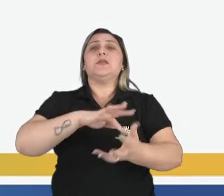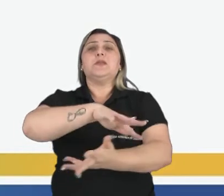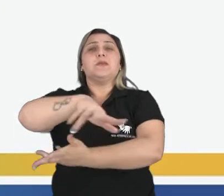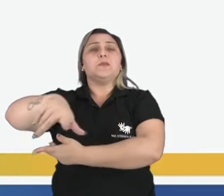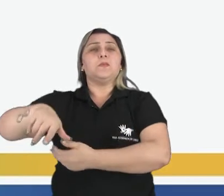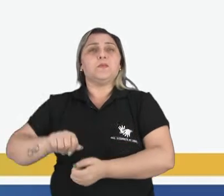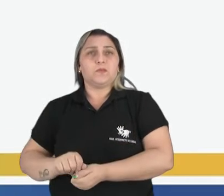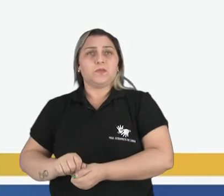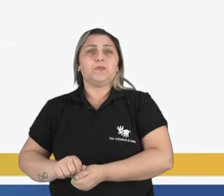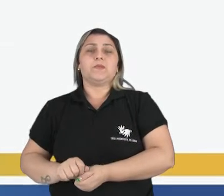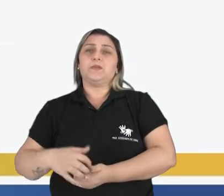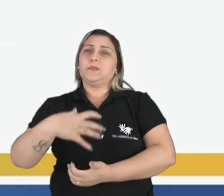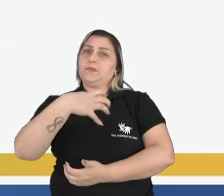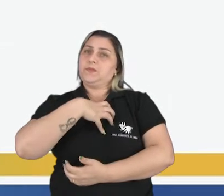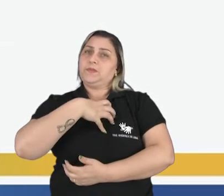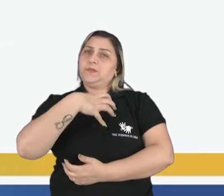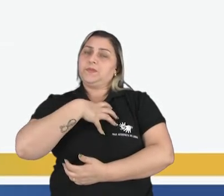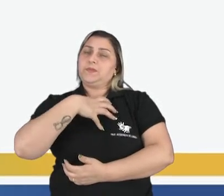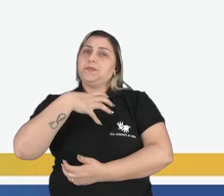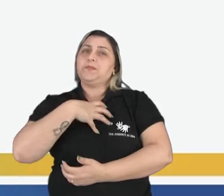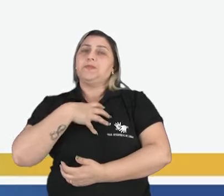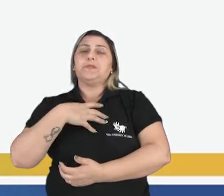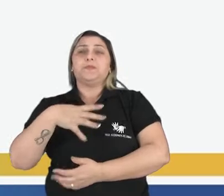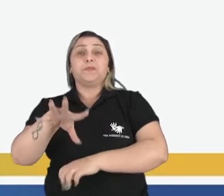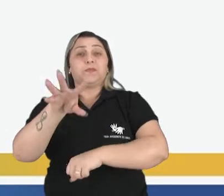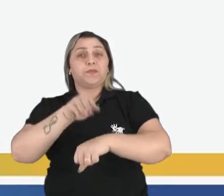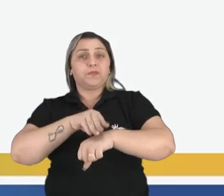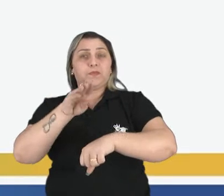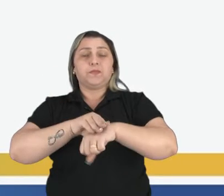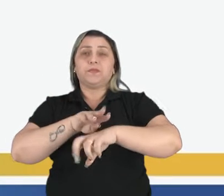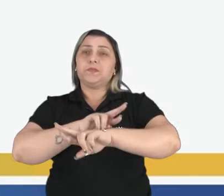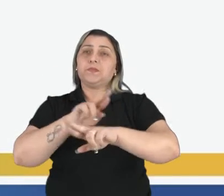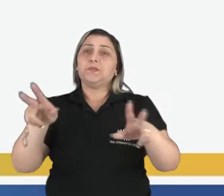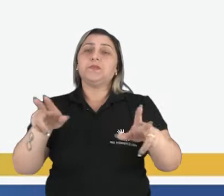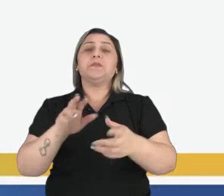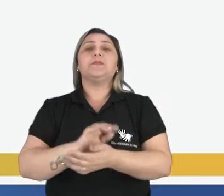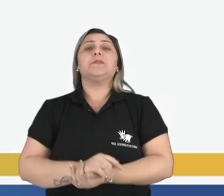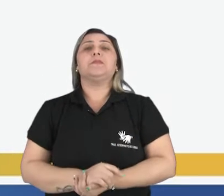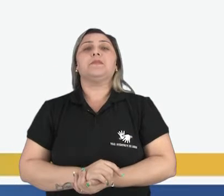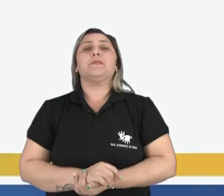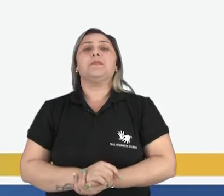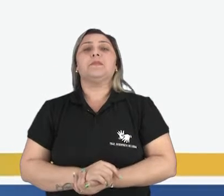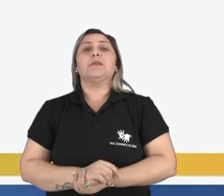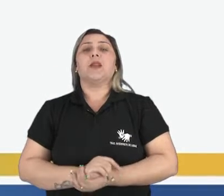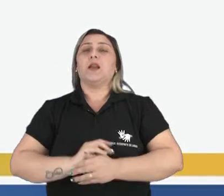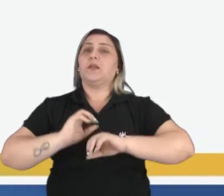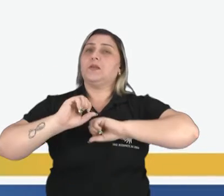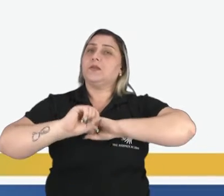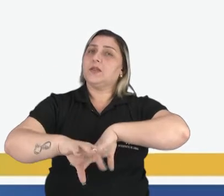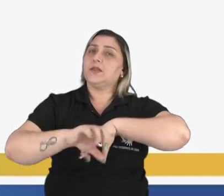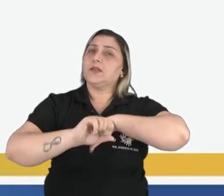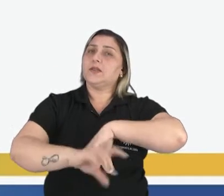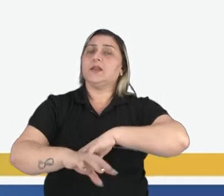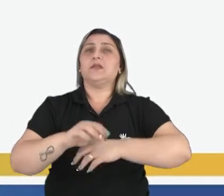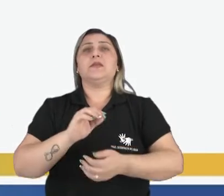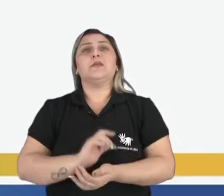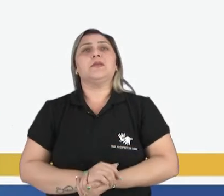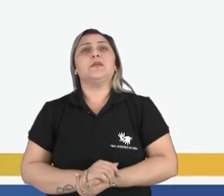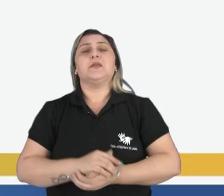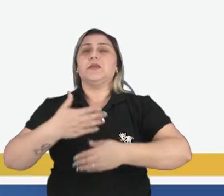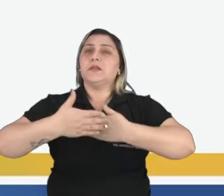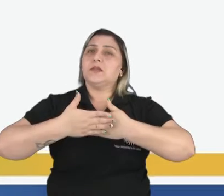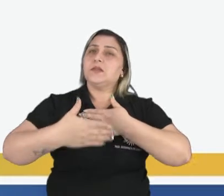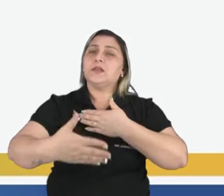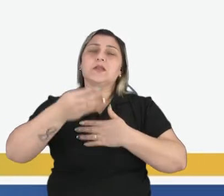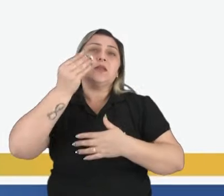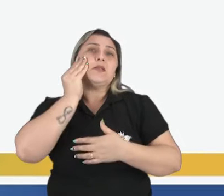mundo, esses modos de conhecimentos diferentes são, né, transmitidos, são passados. E a